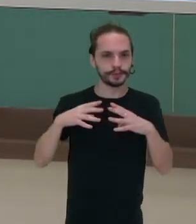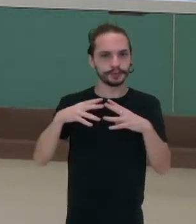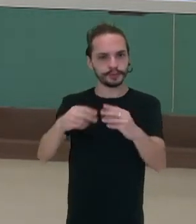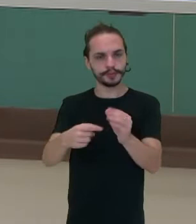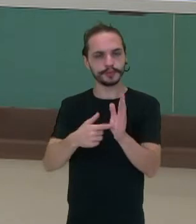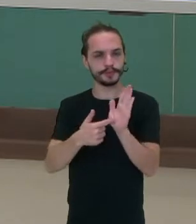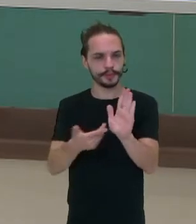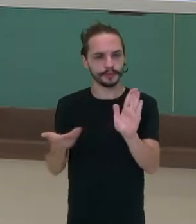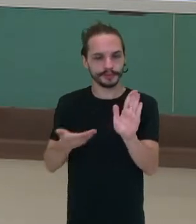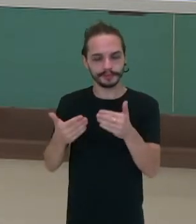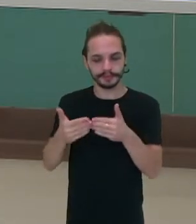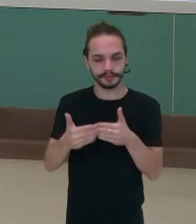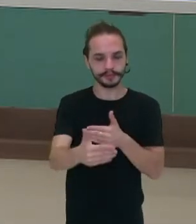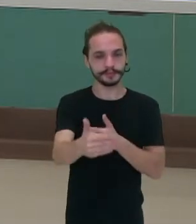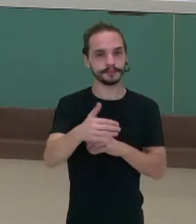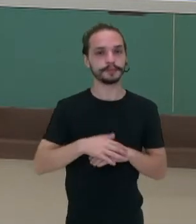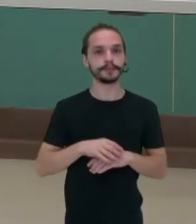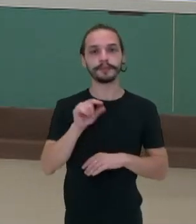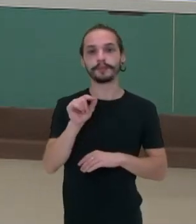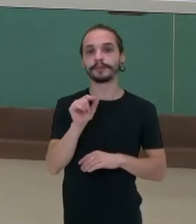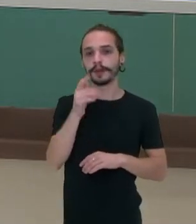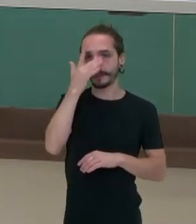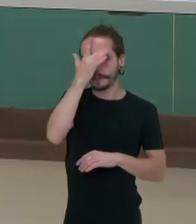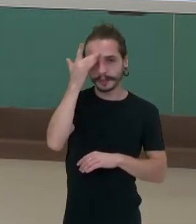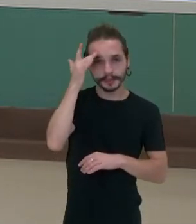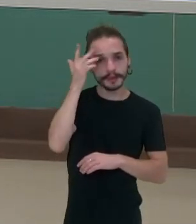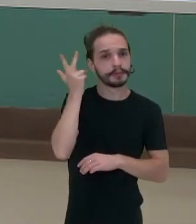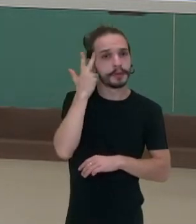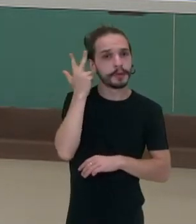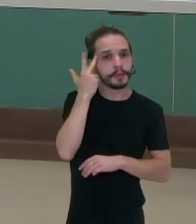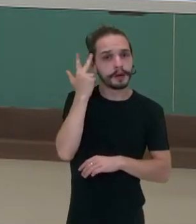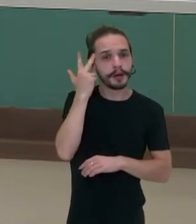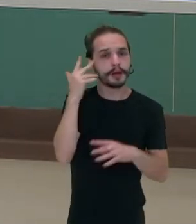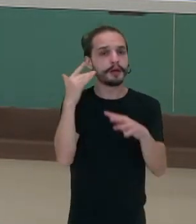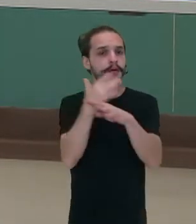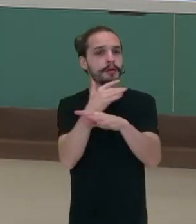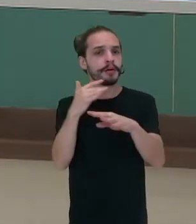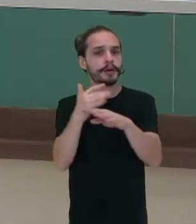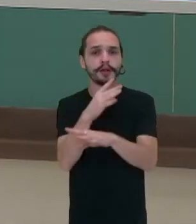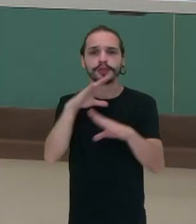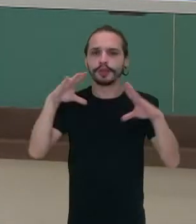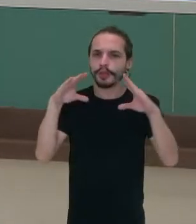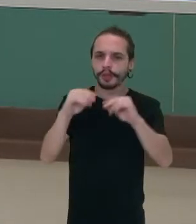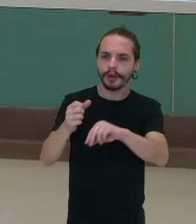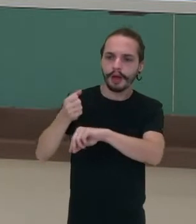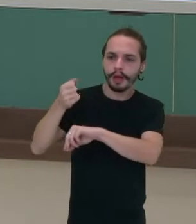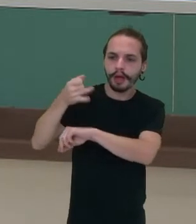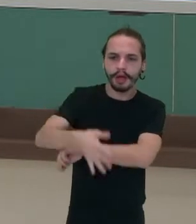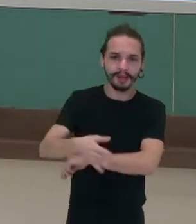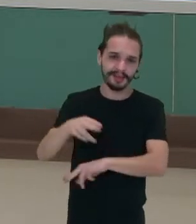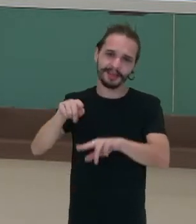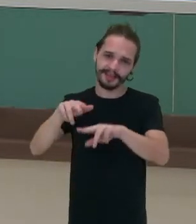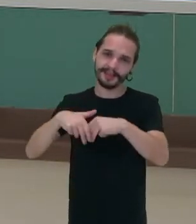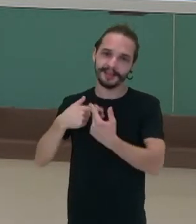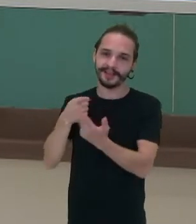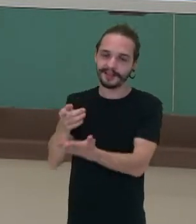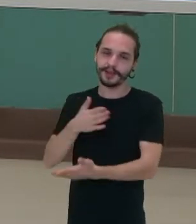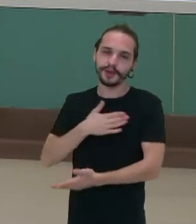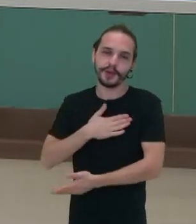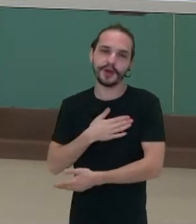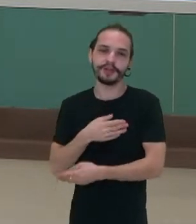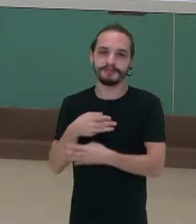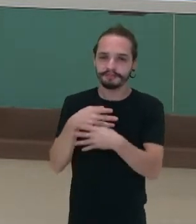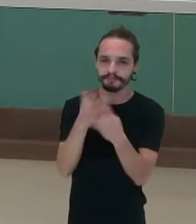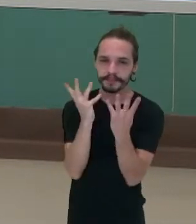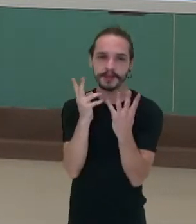Ele vai pegar pessoas lá. Pessoas comuns lá da noitada, porque ele gostava de um vinhozinho, gostava de um jogo de carta, gostava de uma briga,